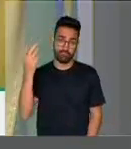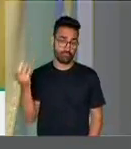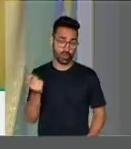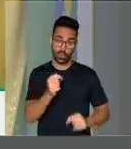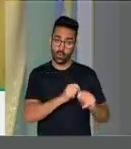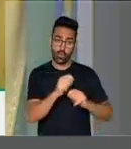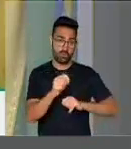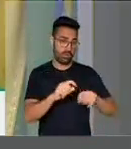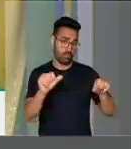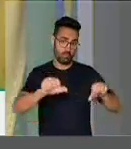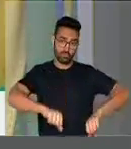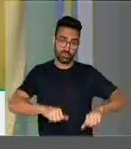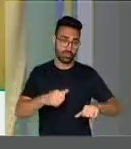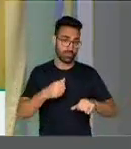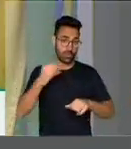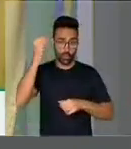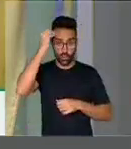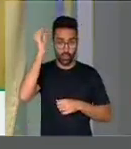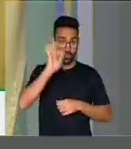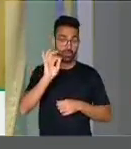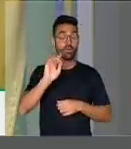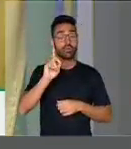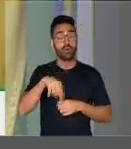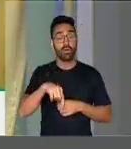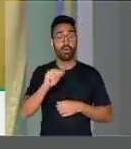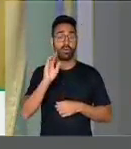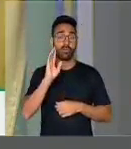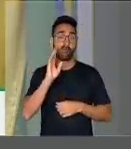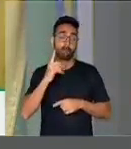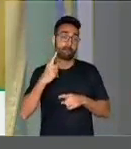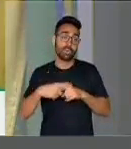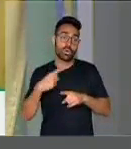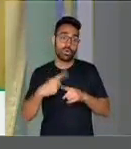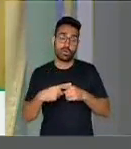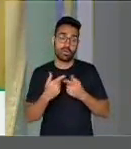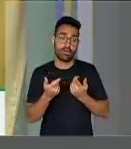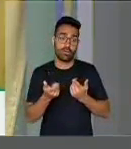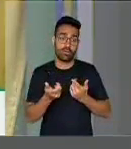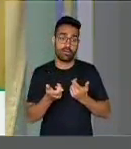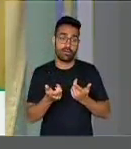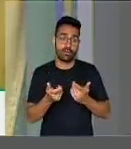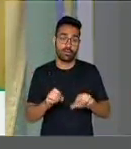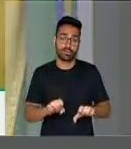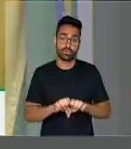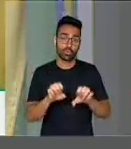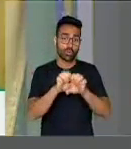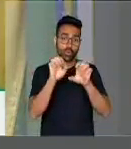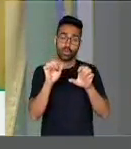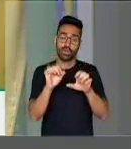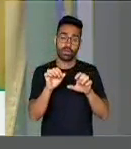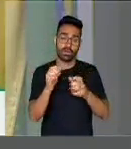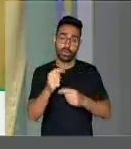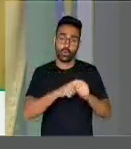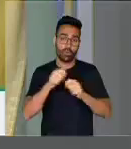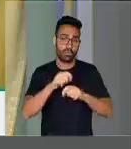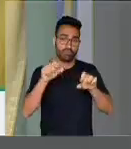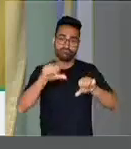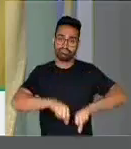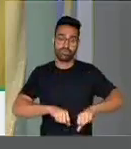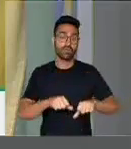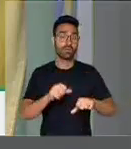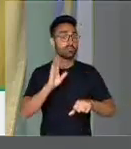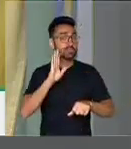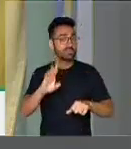econômicas. Elas estão na raiz da estrutura, da má estrutura econômica que o país tem, principalmente